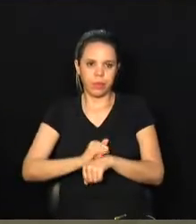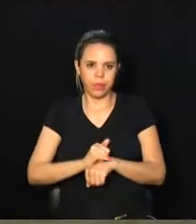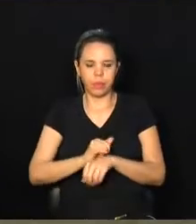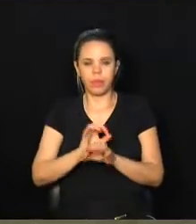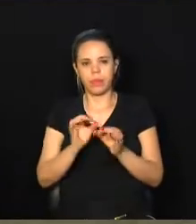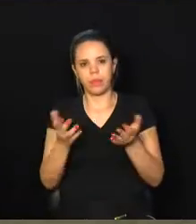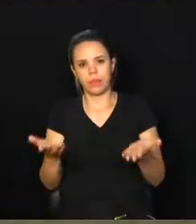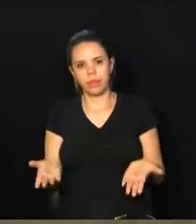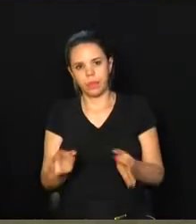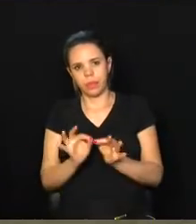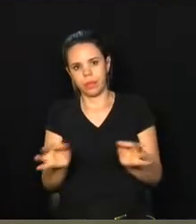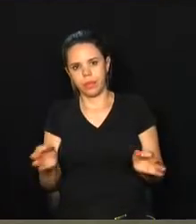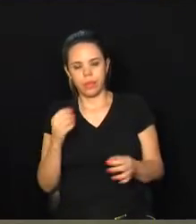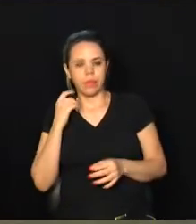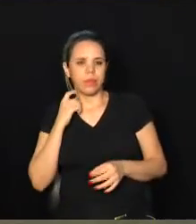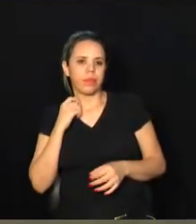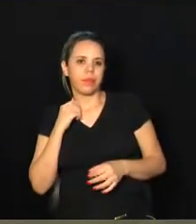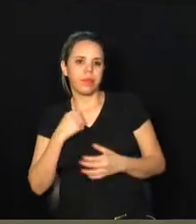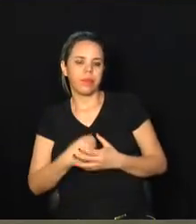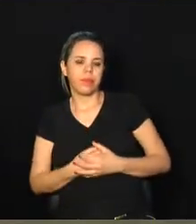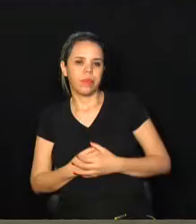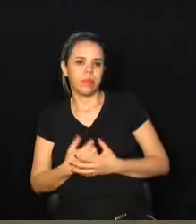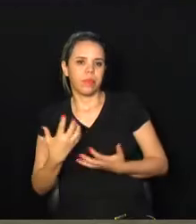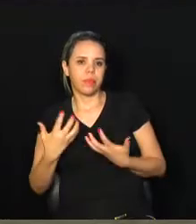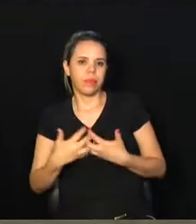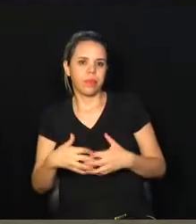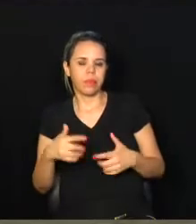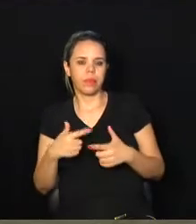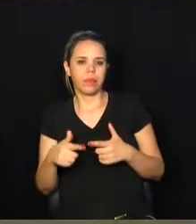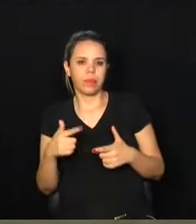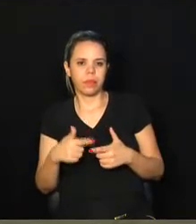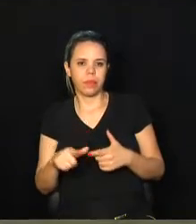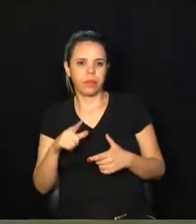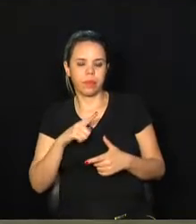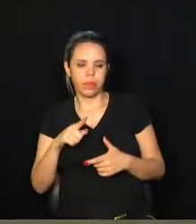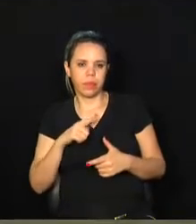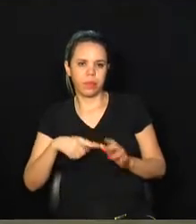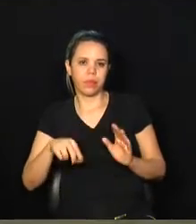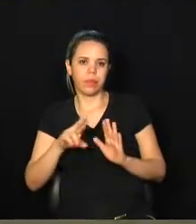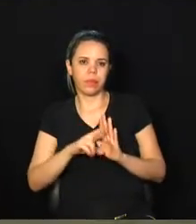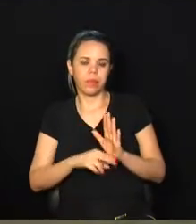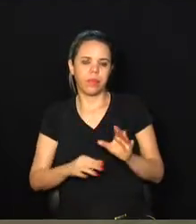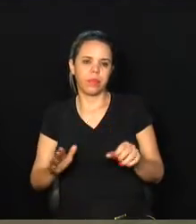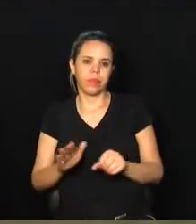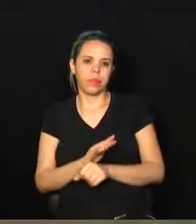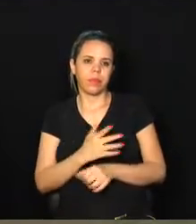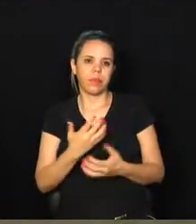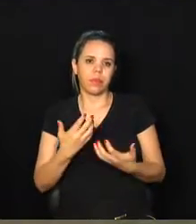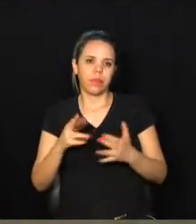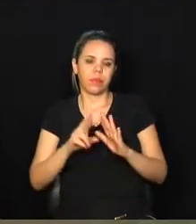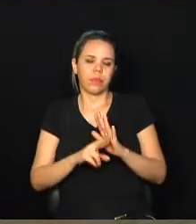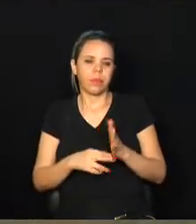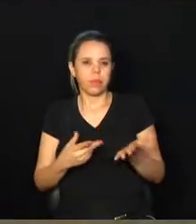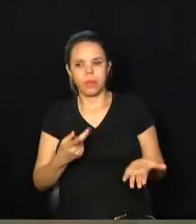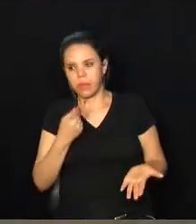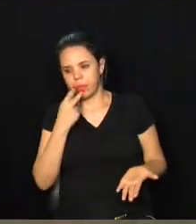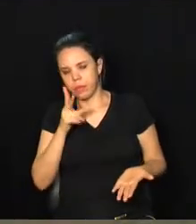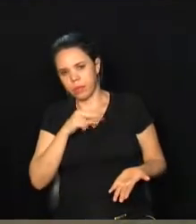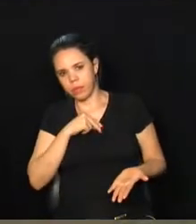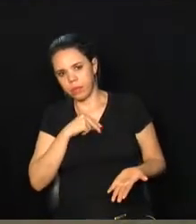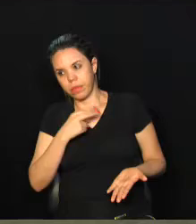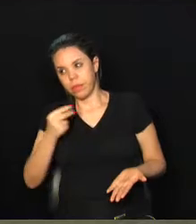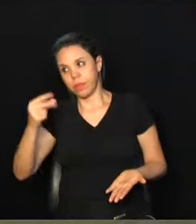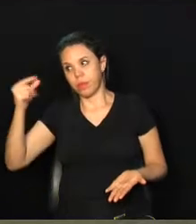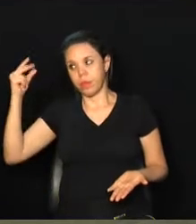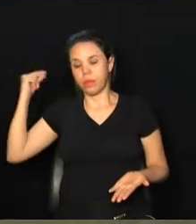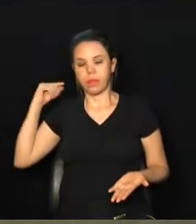assim, simplificando, para resolver problemas que têm parâmetros, cheio de parâmetros. Eu falei, naquela